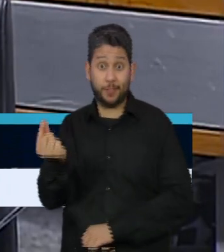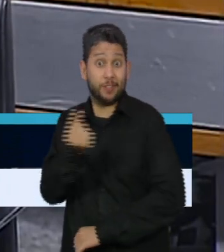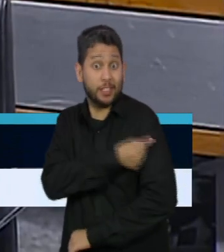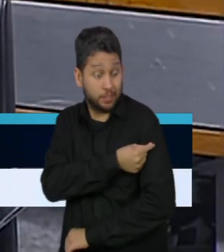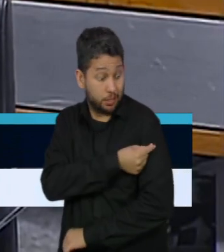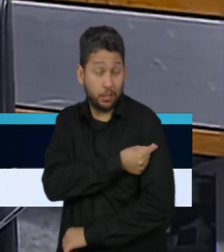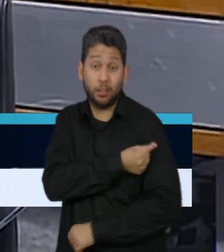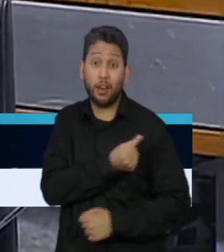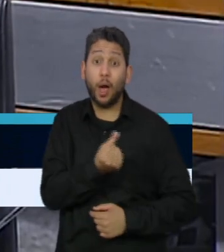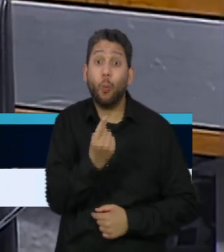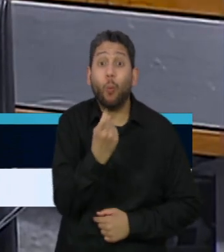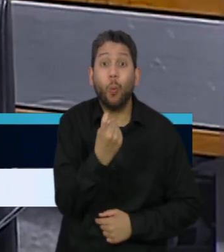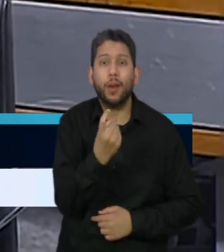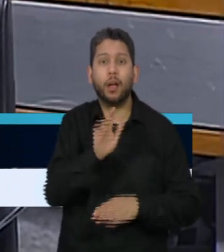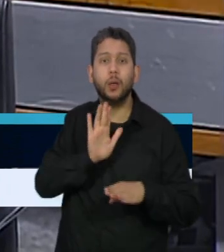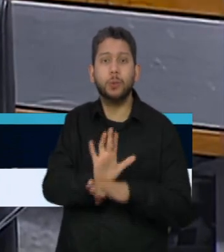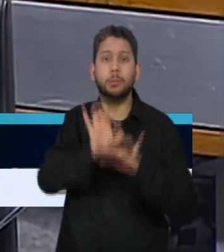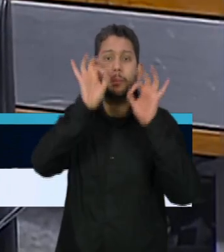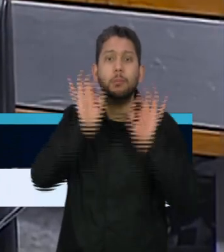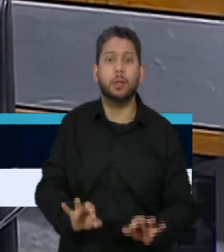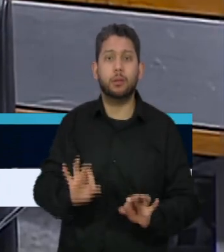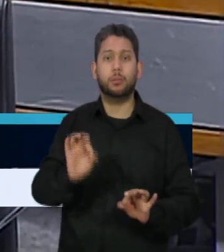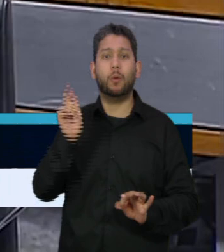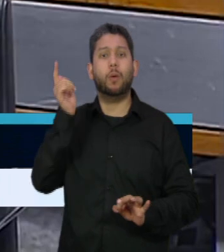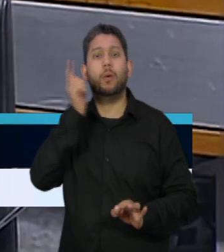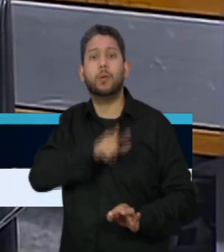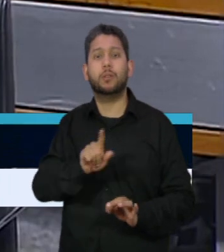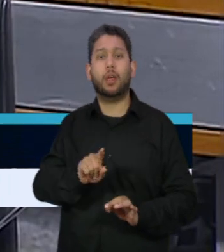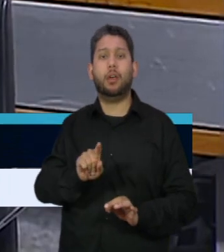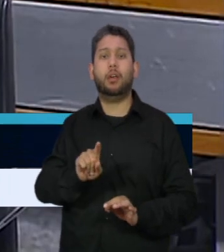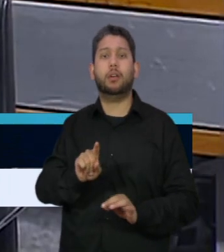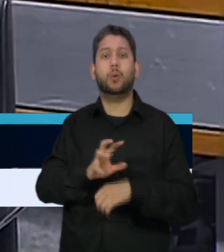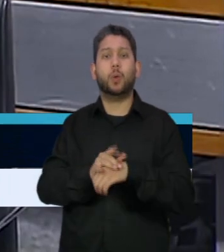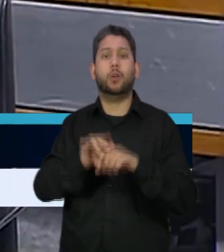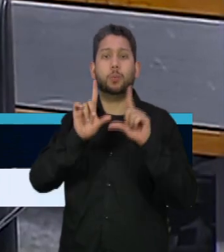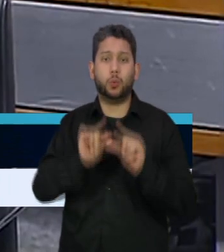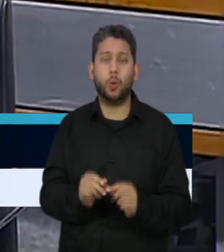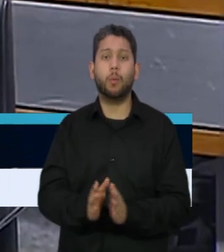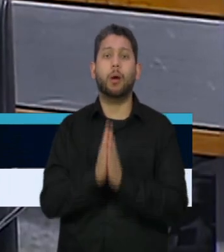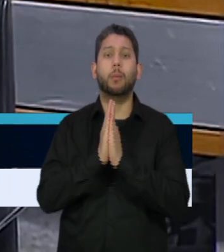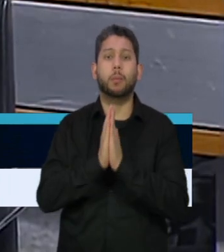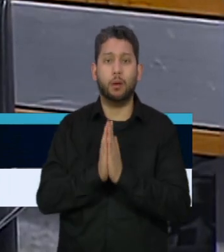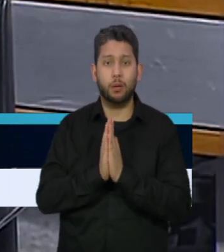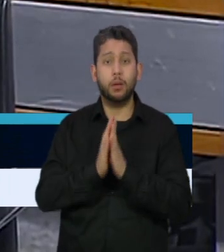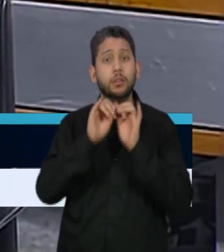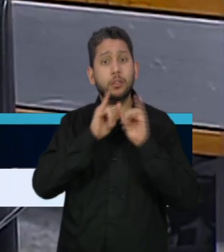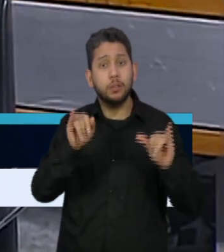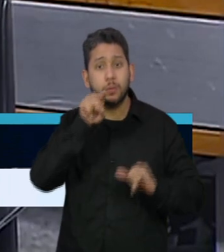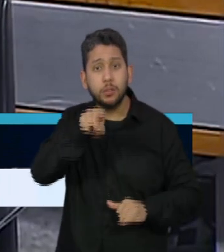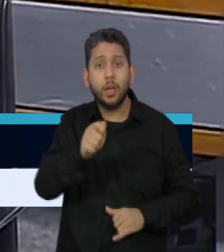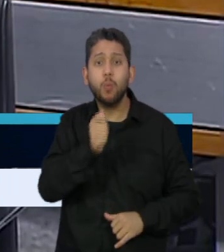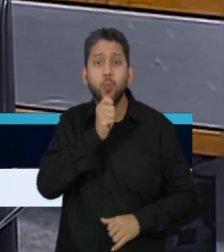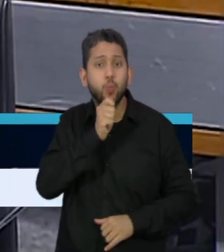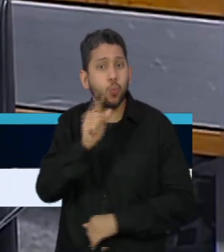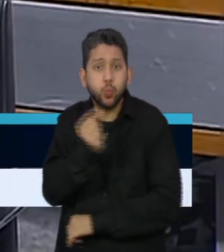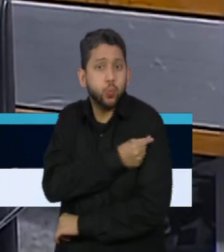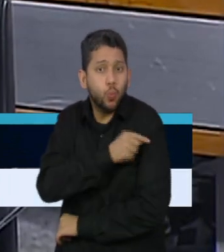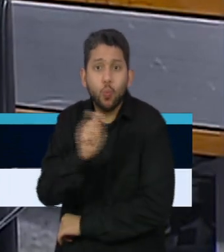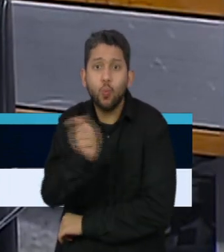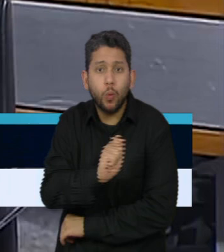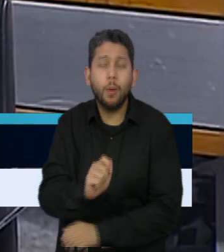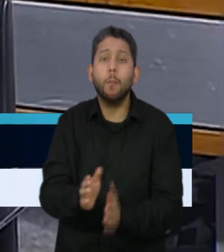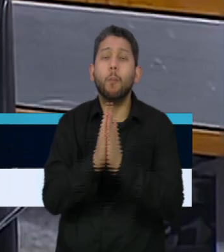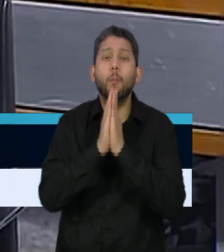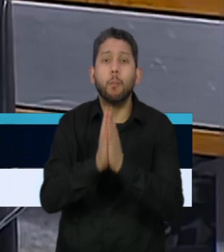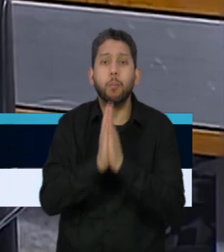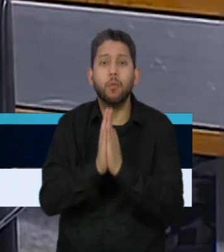a única solução para vencermos. Aproveite e faça um apelo. Se você ainda não tomou a vacina, tome